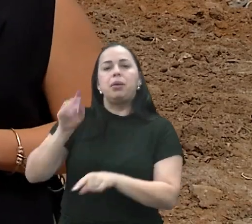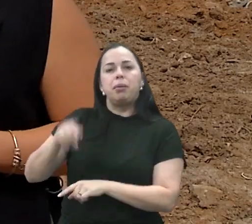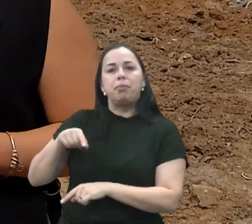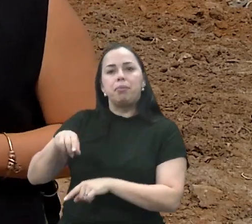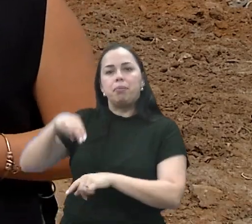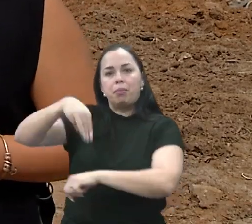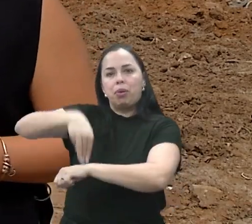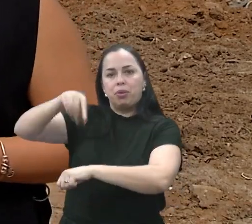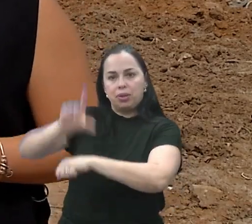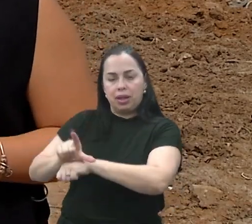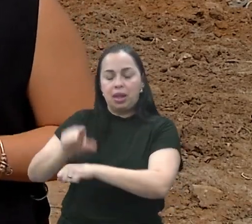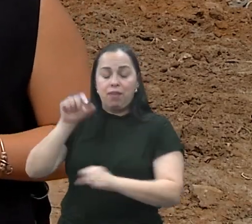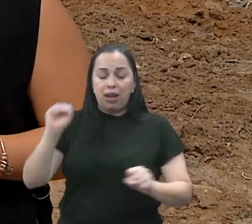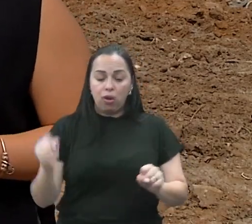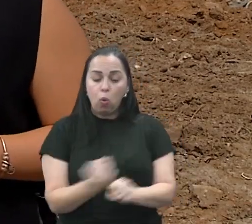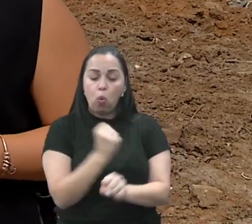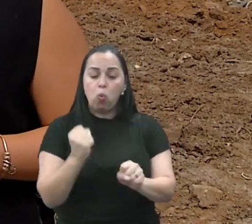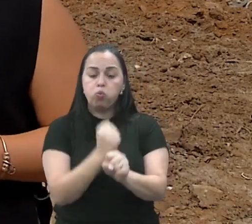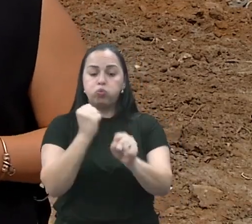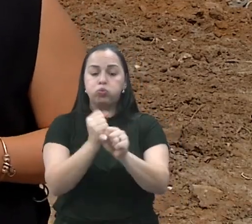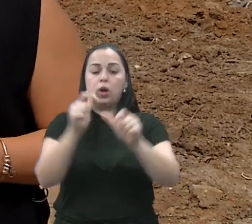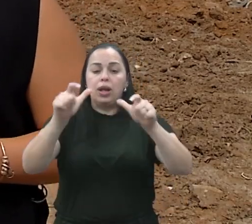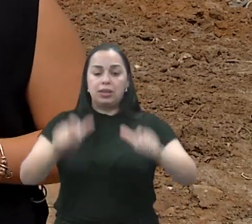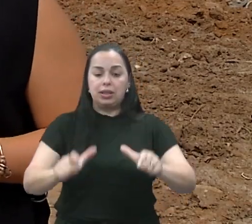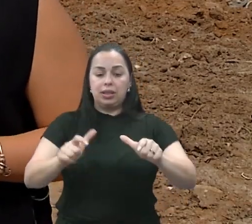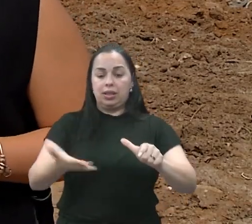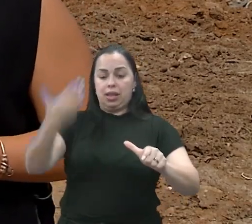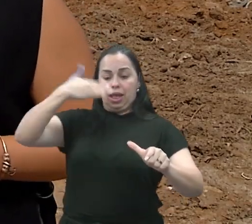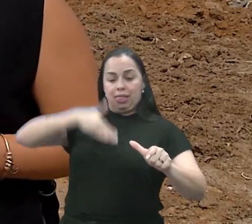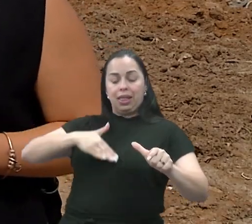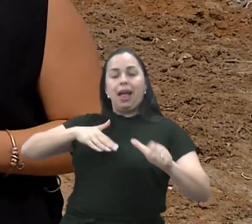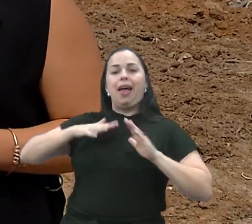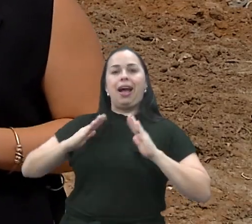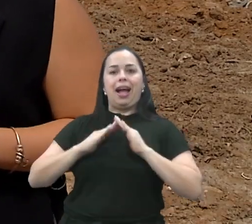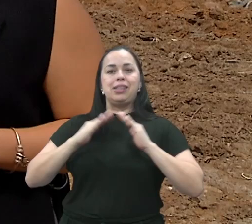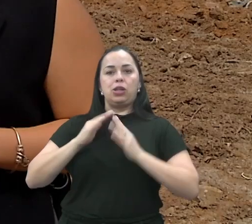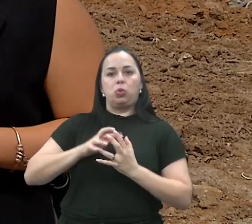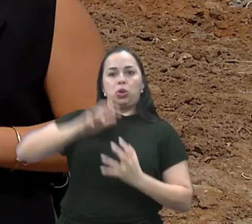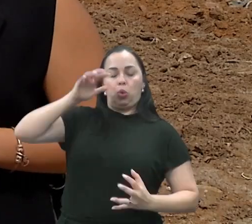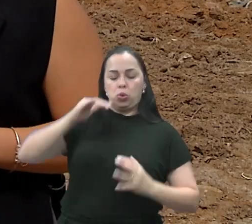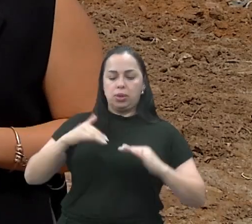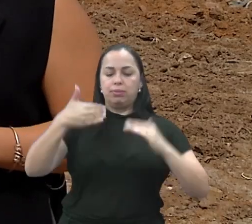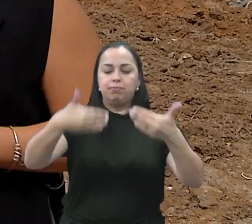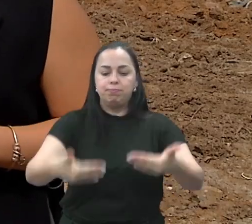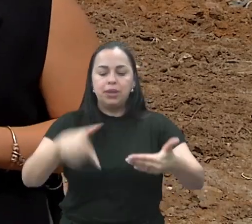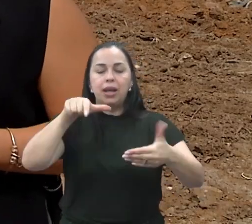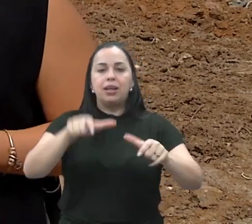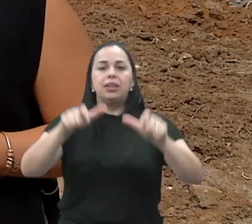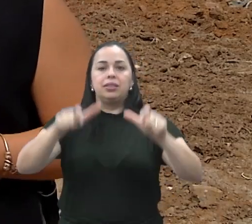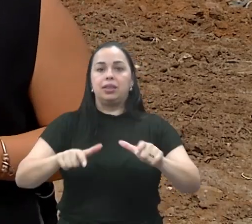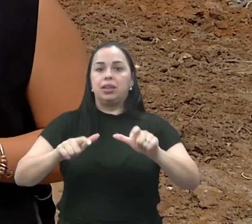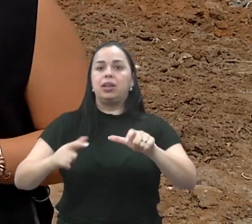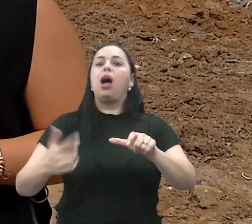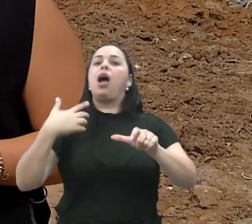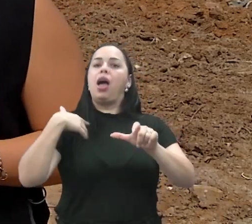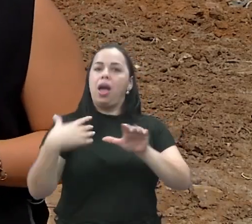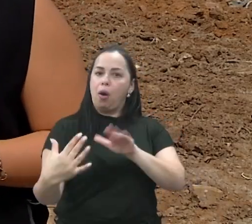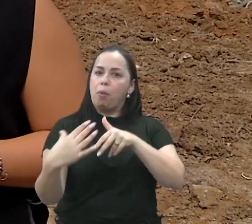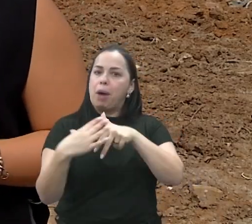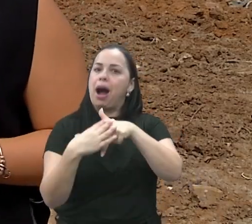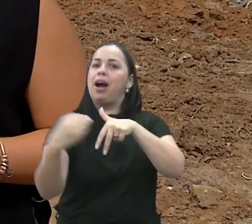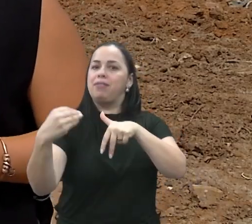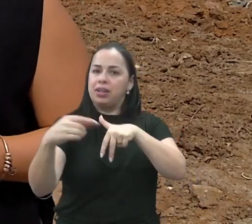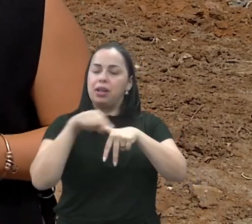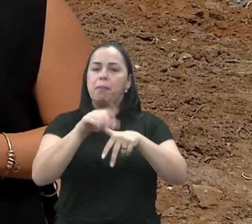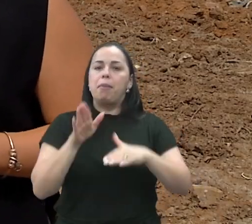prédio será erguido nesta área, que fica atrás da Casa do Idoso, no Bosque dos Eucaliptos, na região sul. O centro será referência para